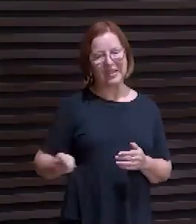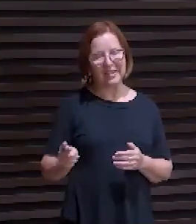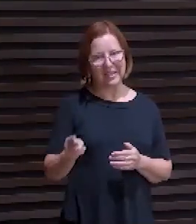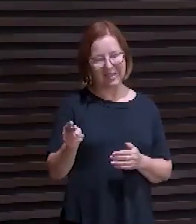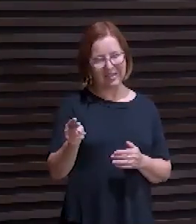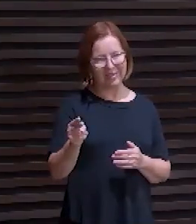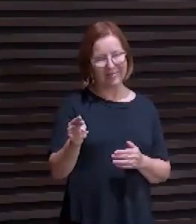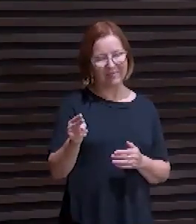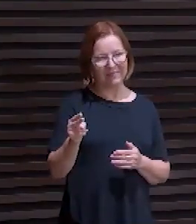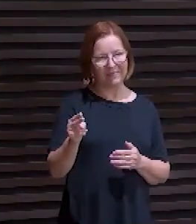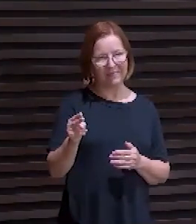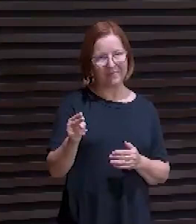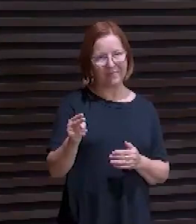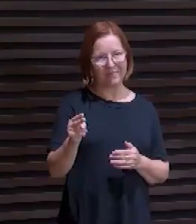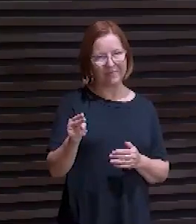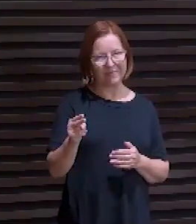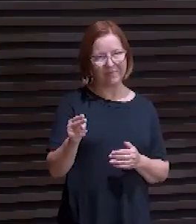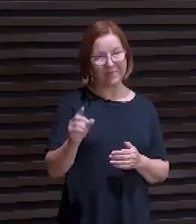ele